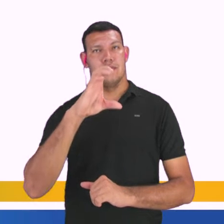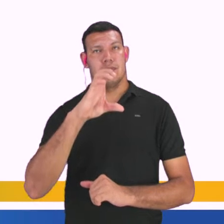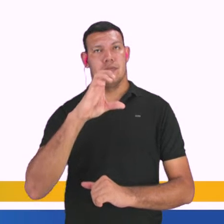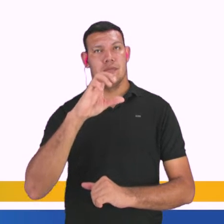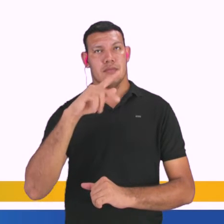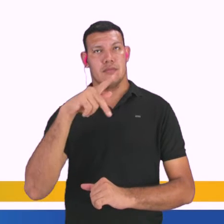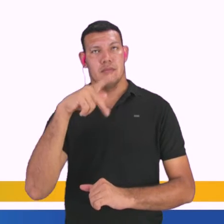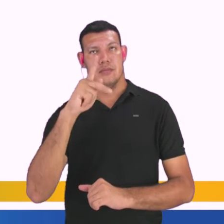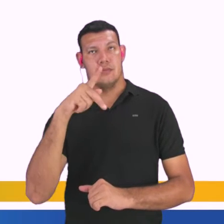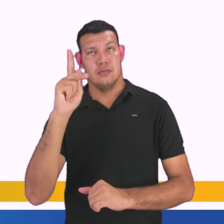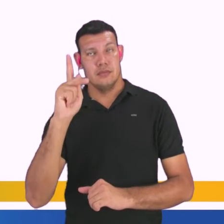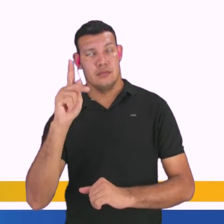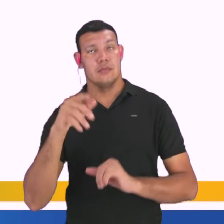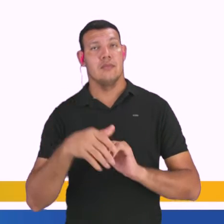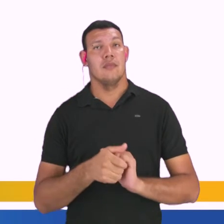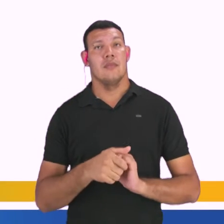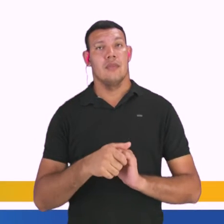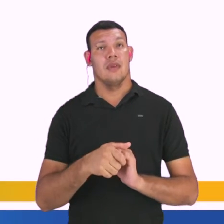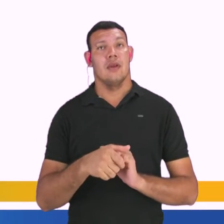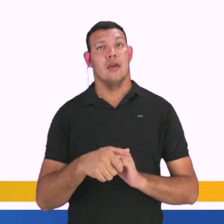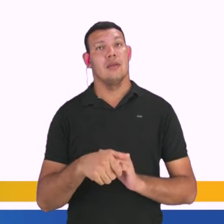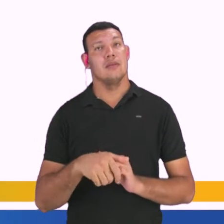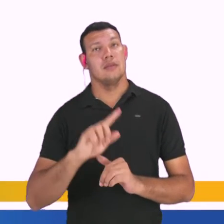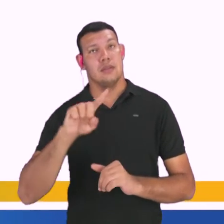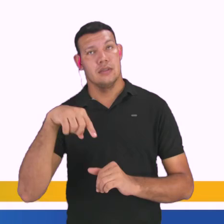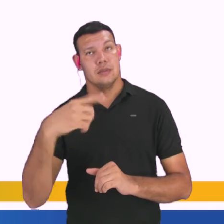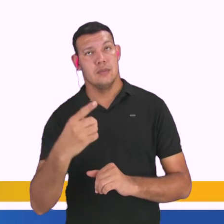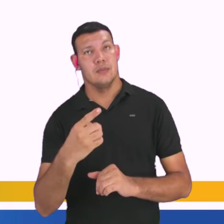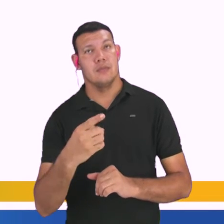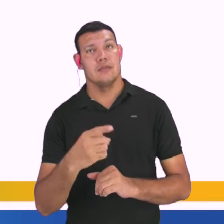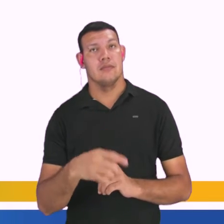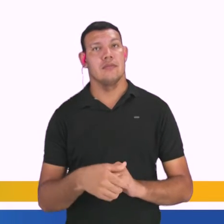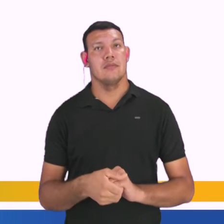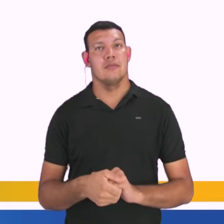teremos uma cara duas coroas